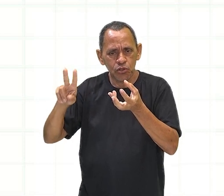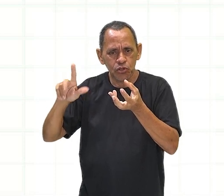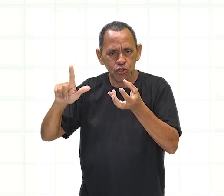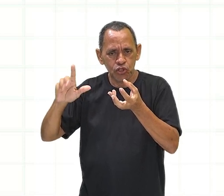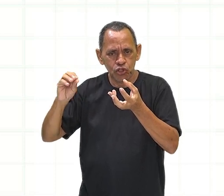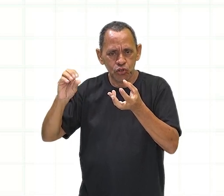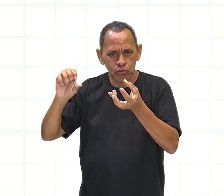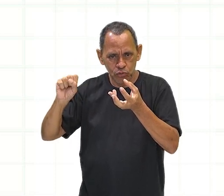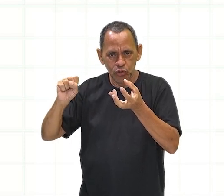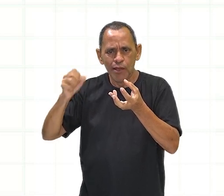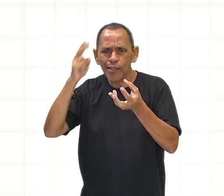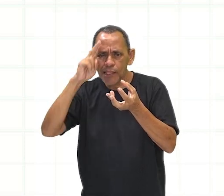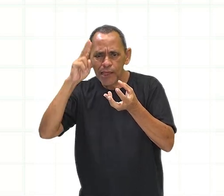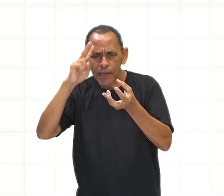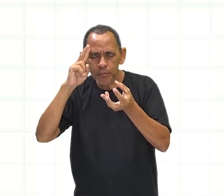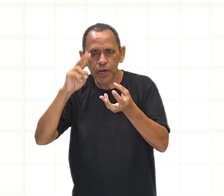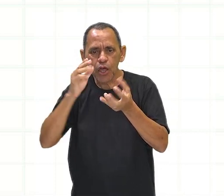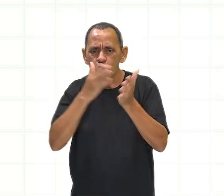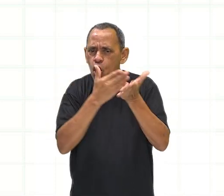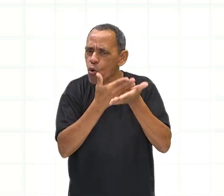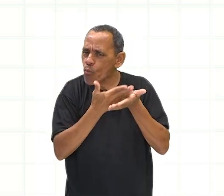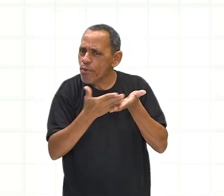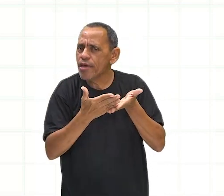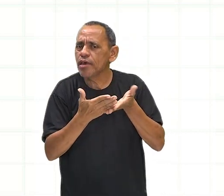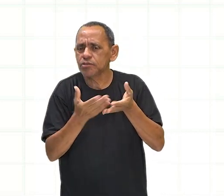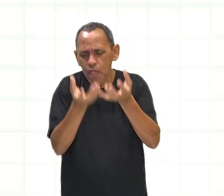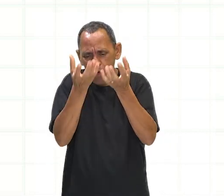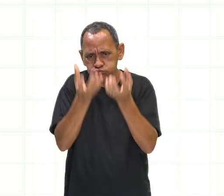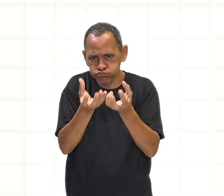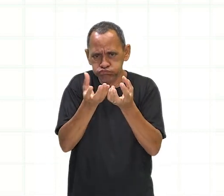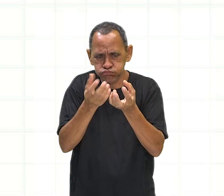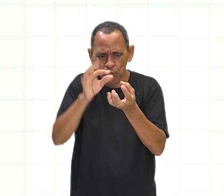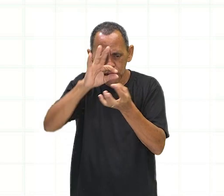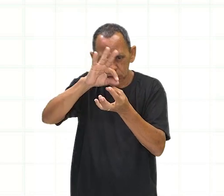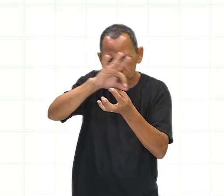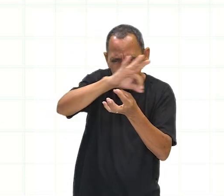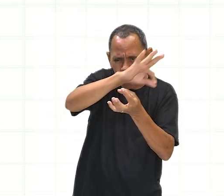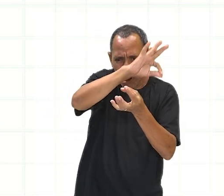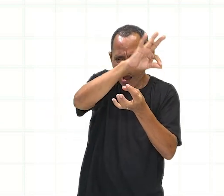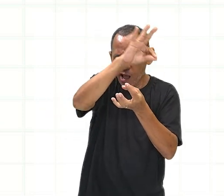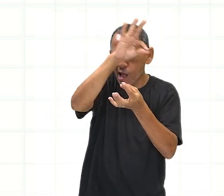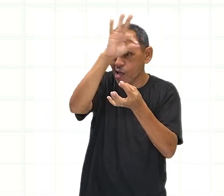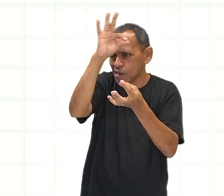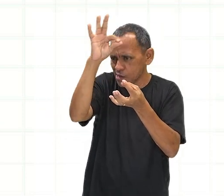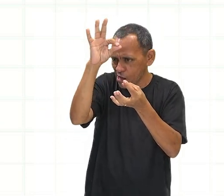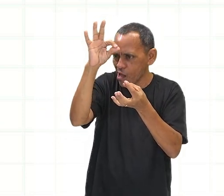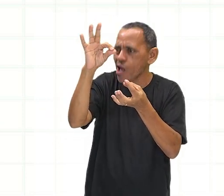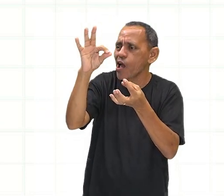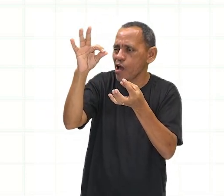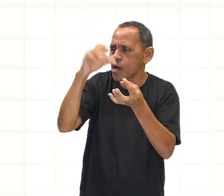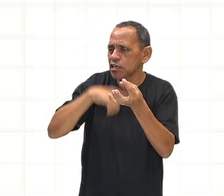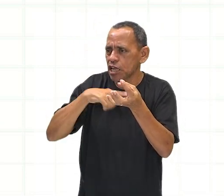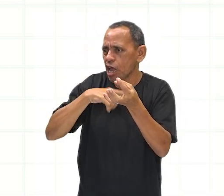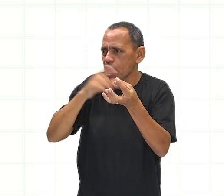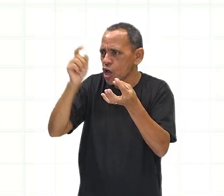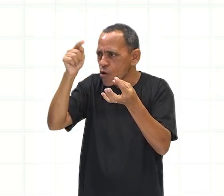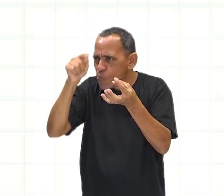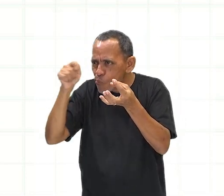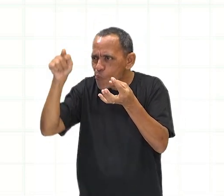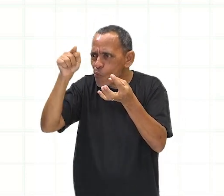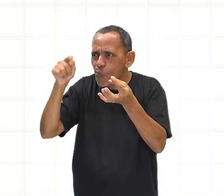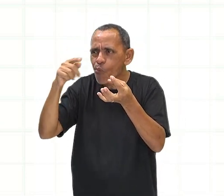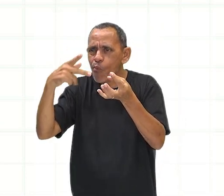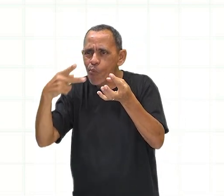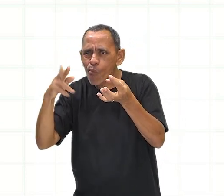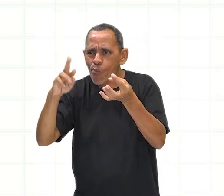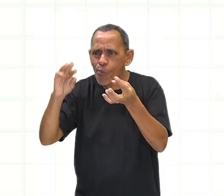tá? A gente nunca pode esquecer que os espermatozoides também são células. Então olha aí, como toda célula, ele vai ter aqui uma região onde tem um